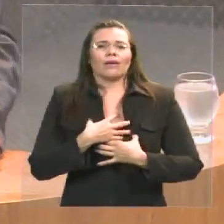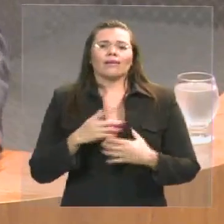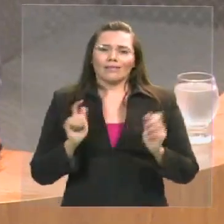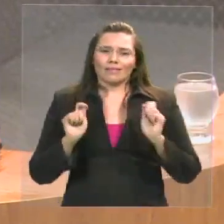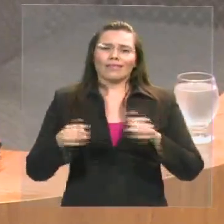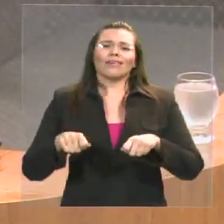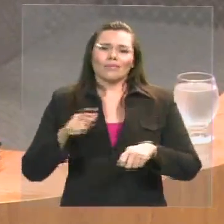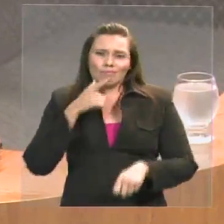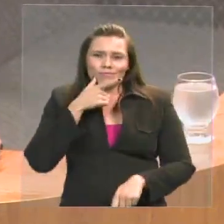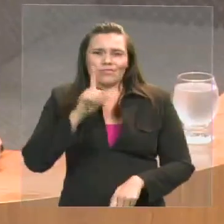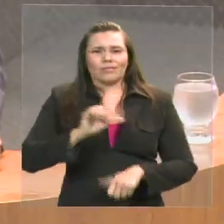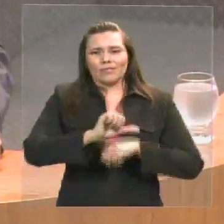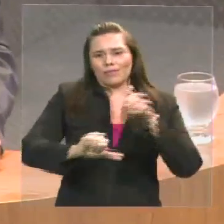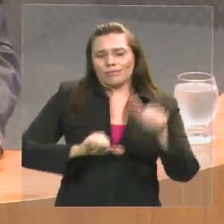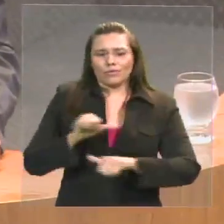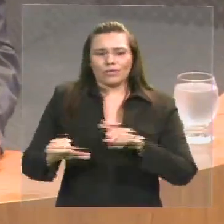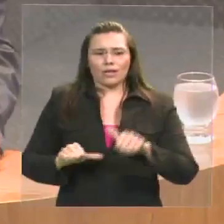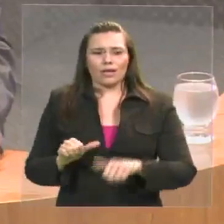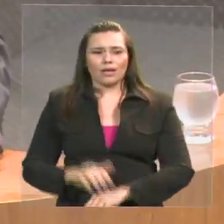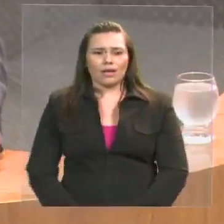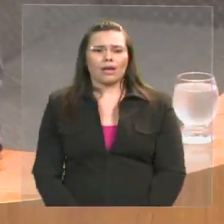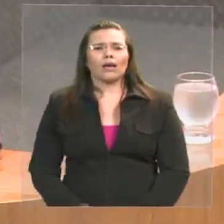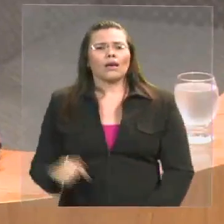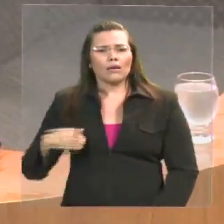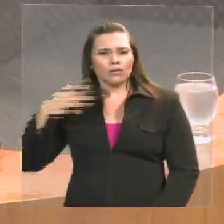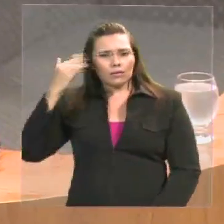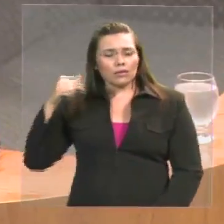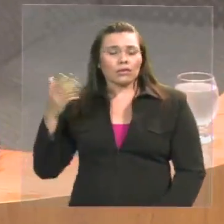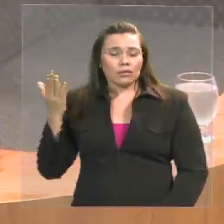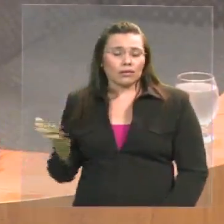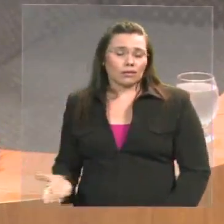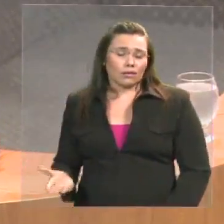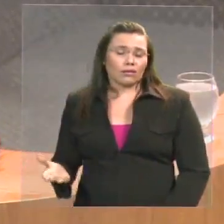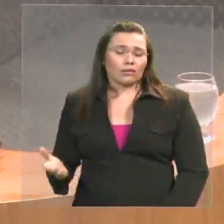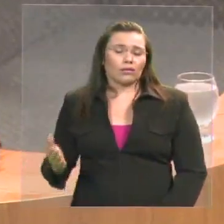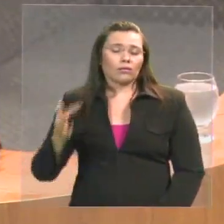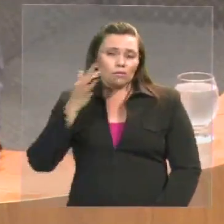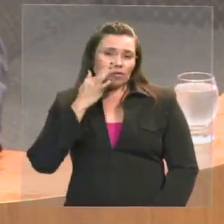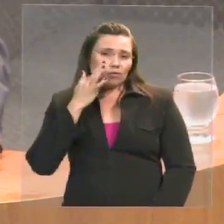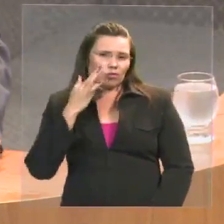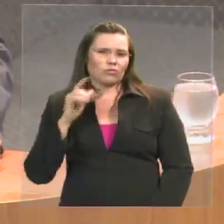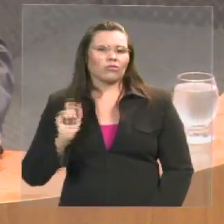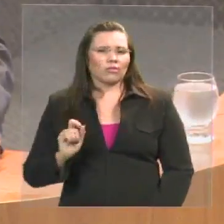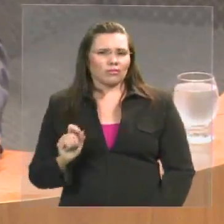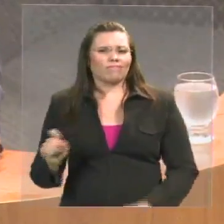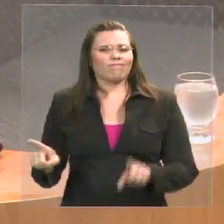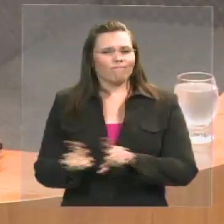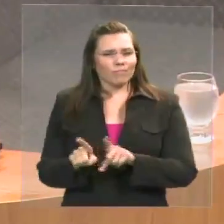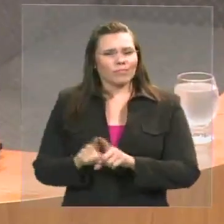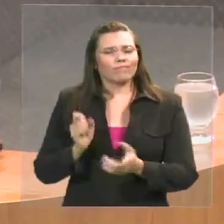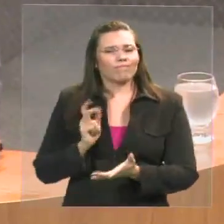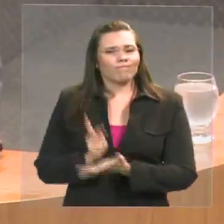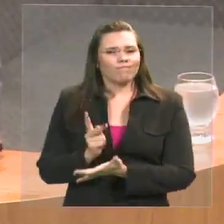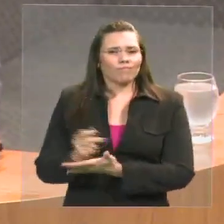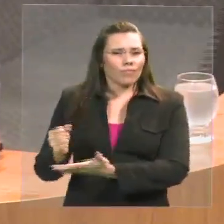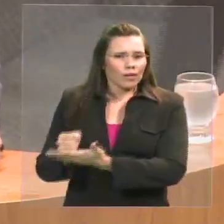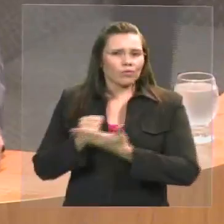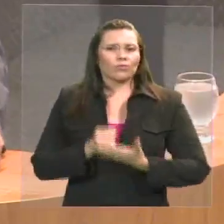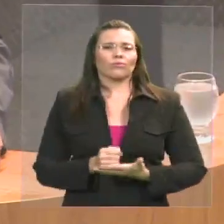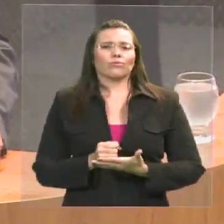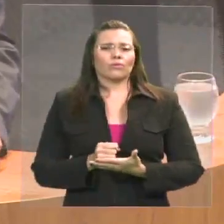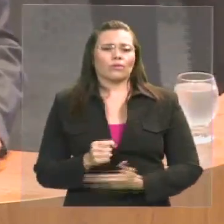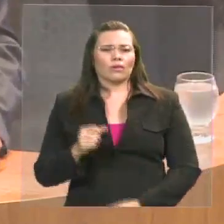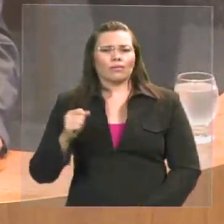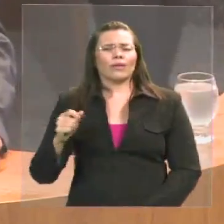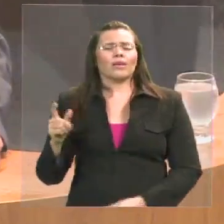a defesa que estamos fazendo, com a intenção do governador Flávio Dino em poder realizar essa iniciativa, com a intenção, com o desejo de todos os colegas,